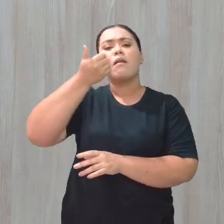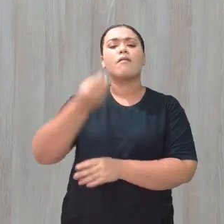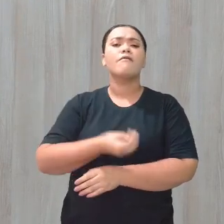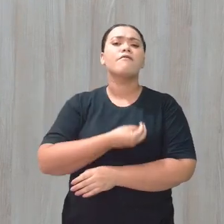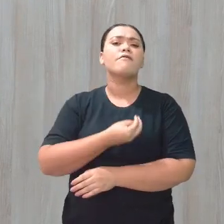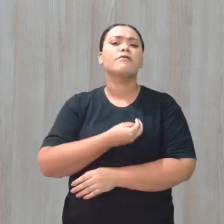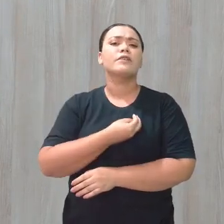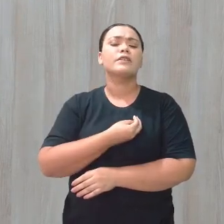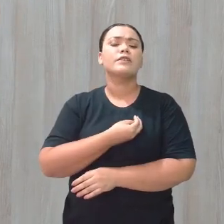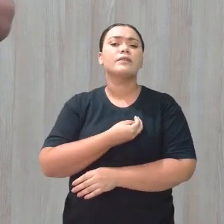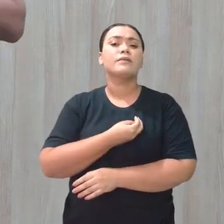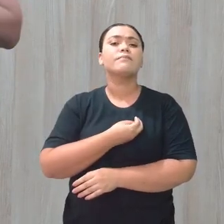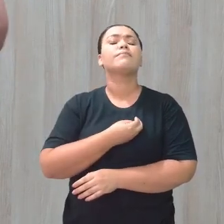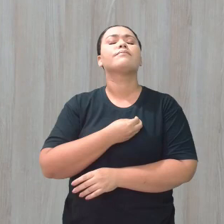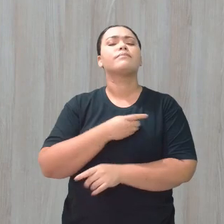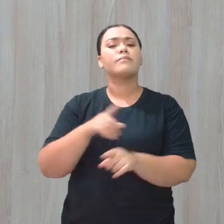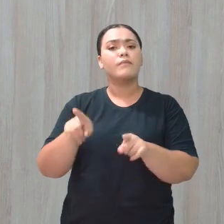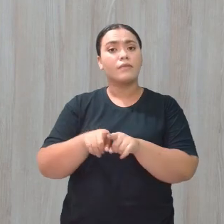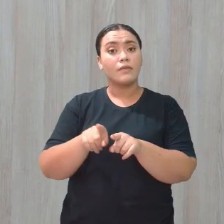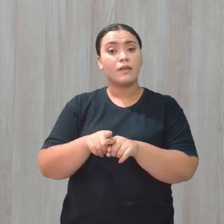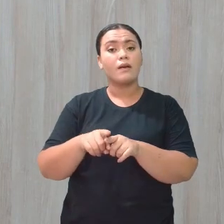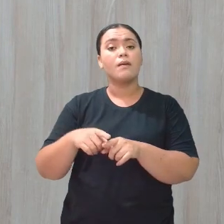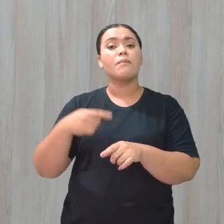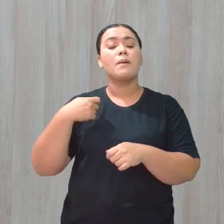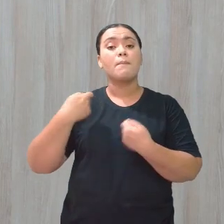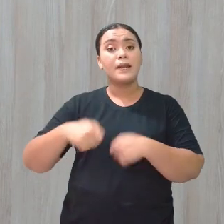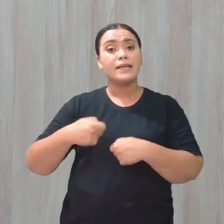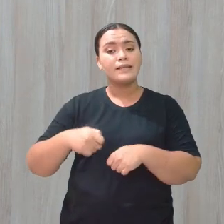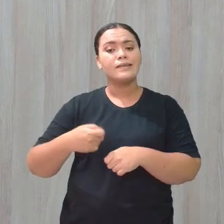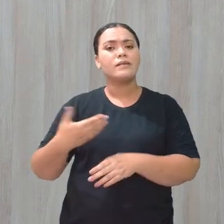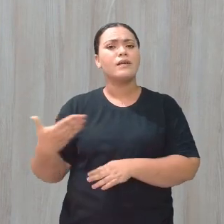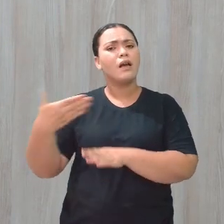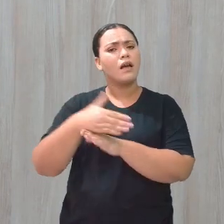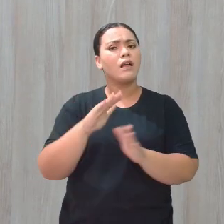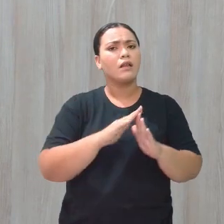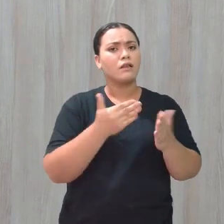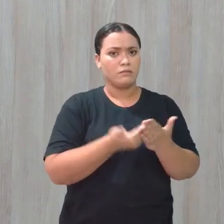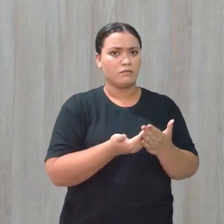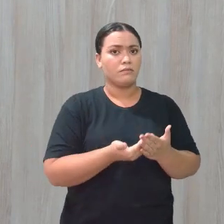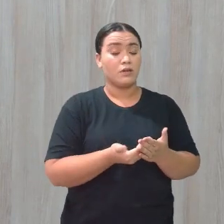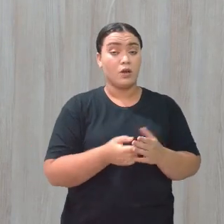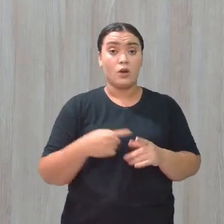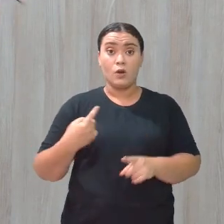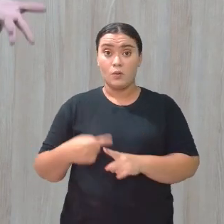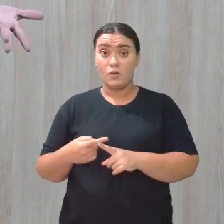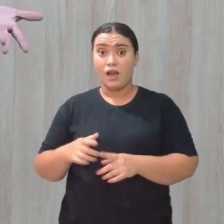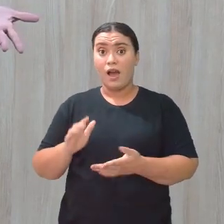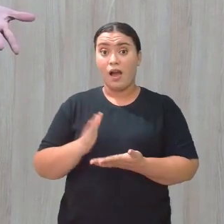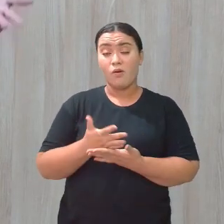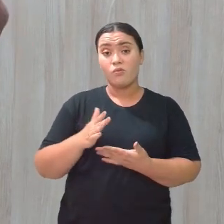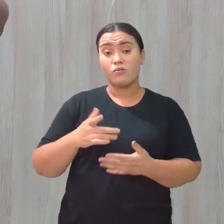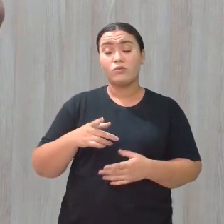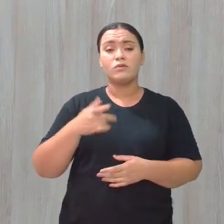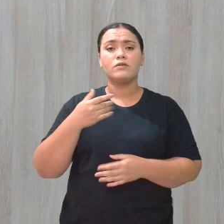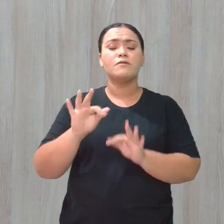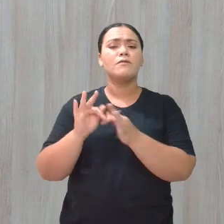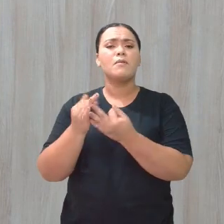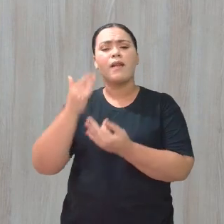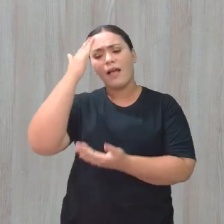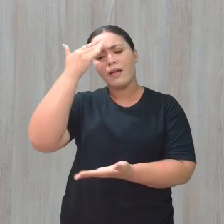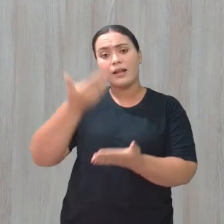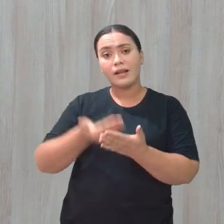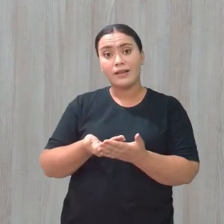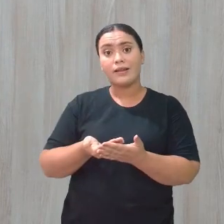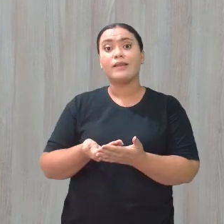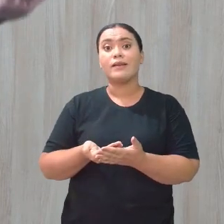pessoa passa também pela escola. Existia uma crença entre os pais, por exemplo, que o estudante,